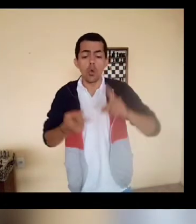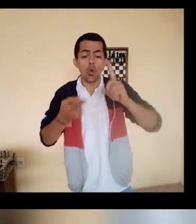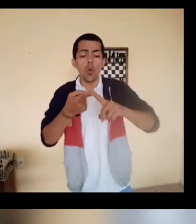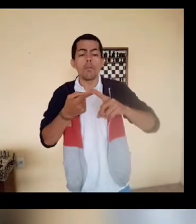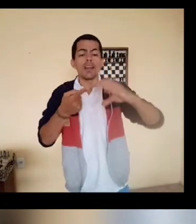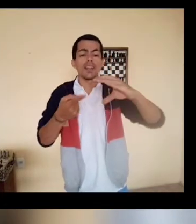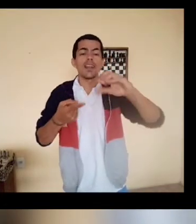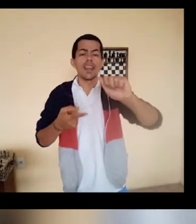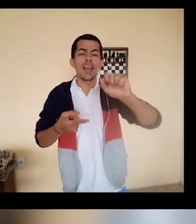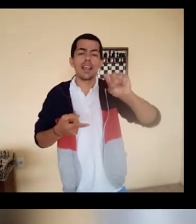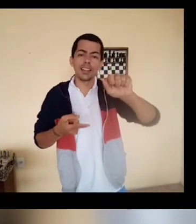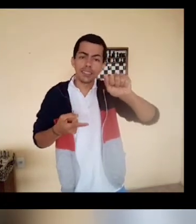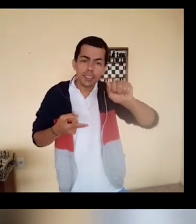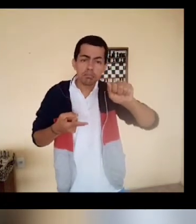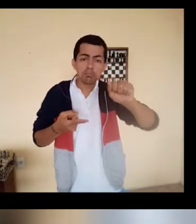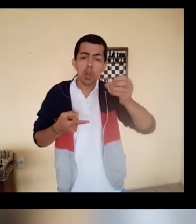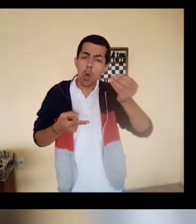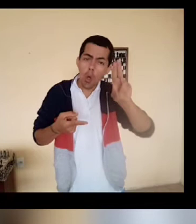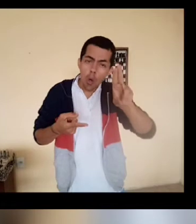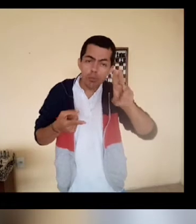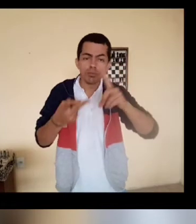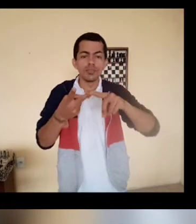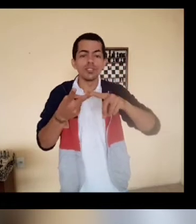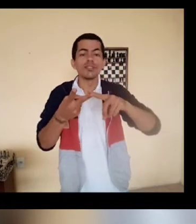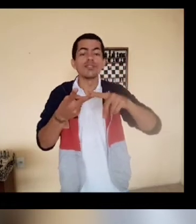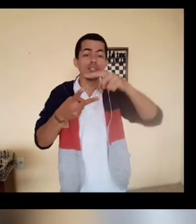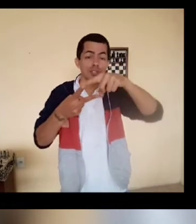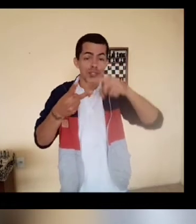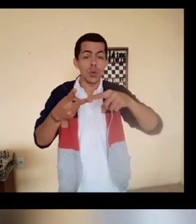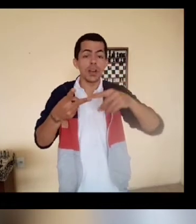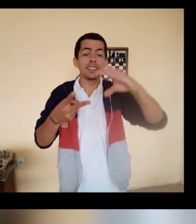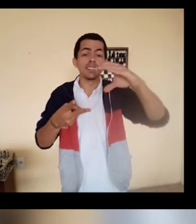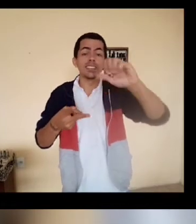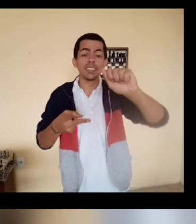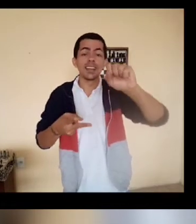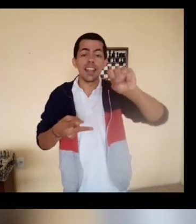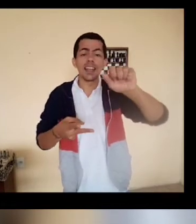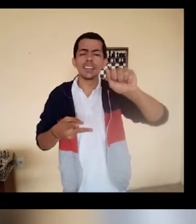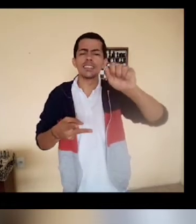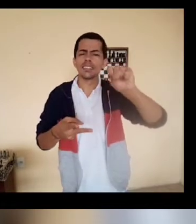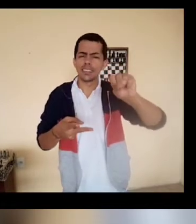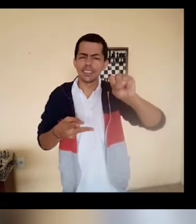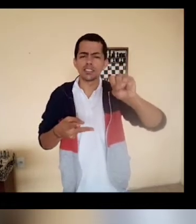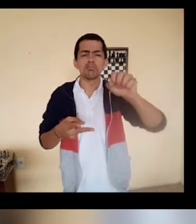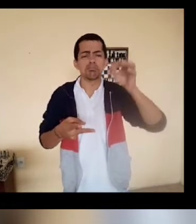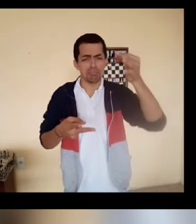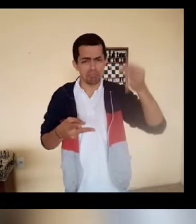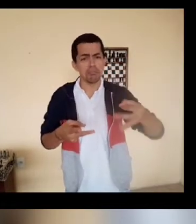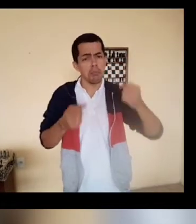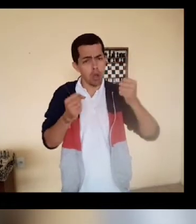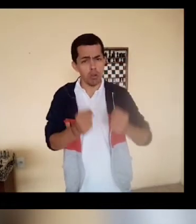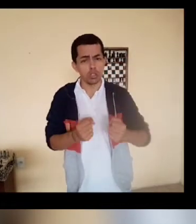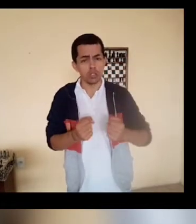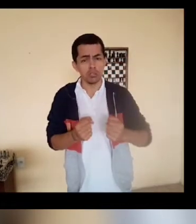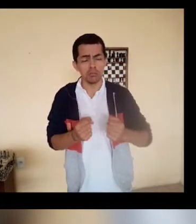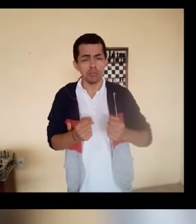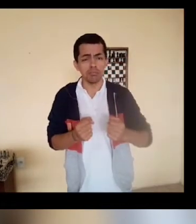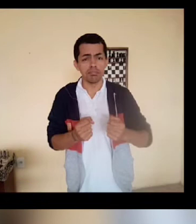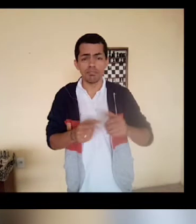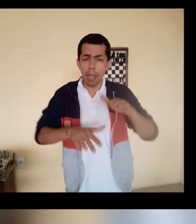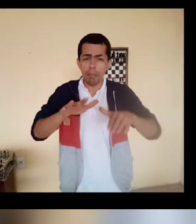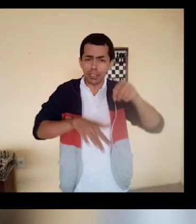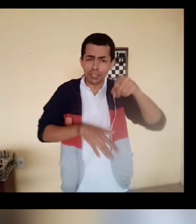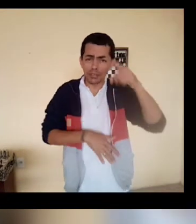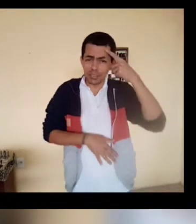Olha só, no início você pode escolher. Você pode escolher entre uma casa ou duas casas. Sim,